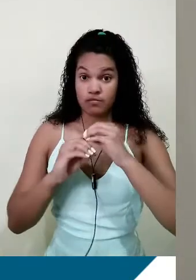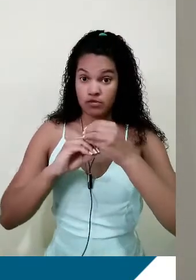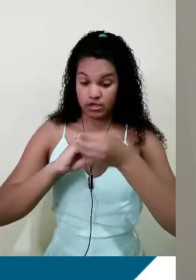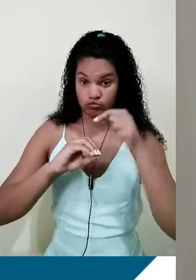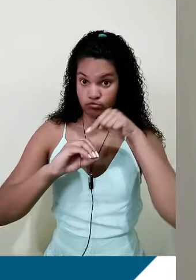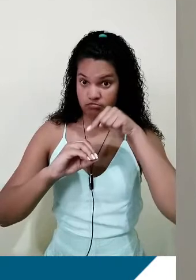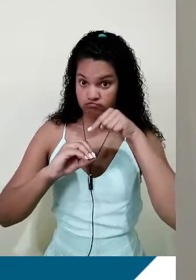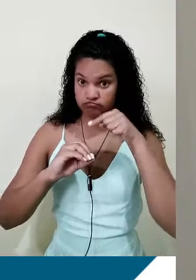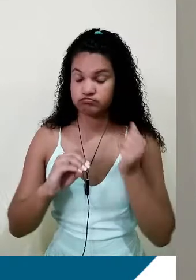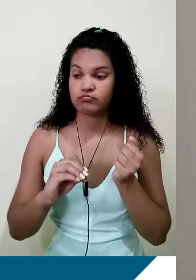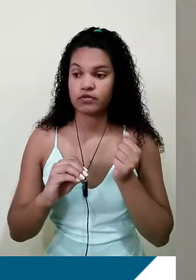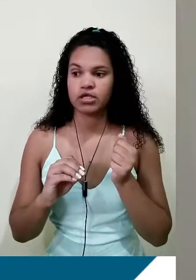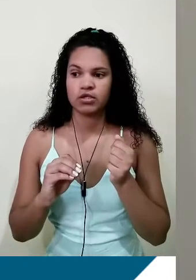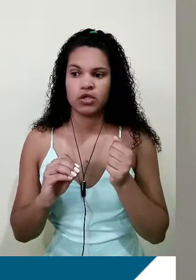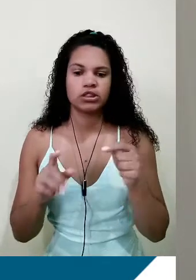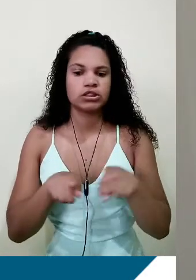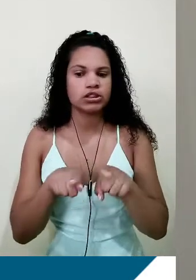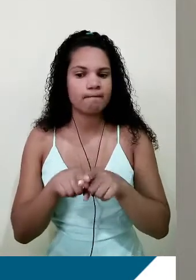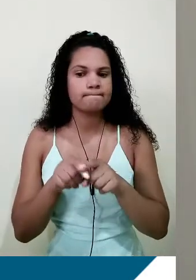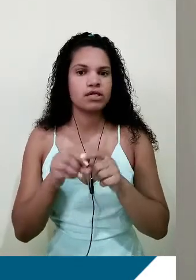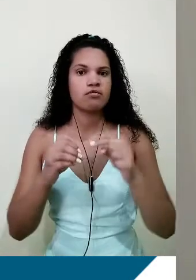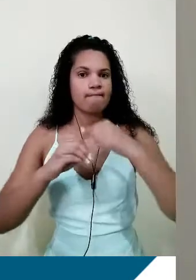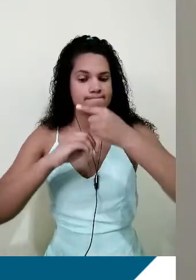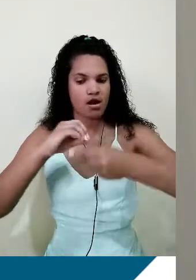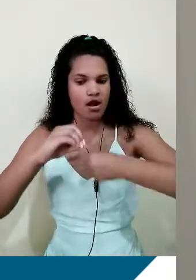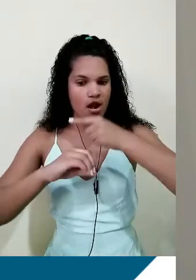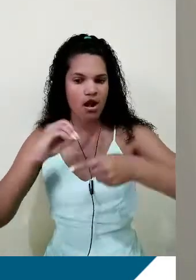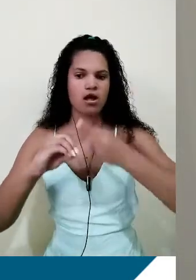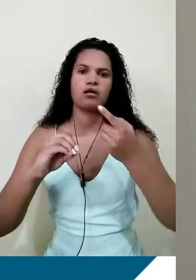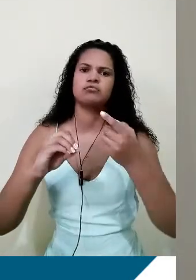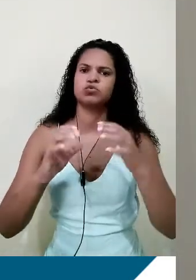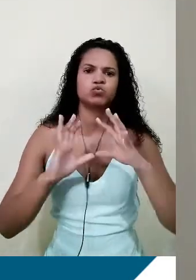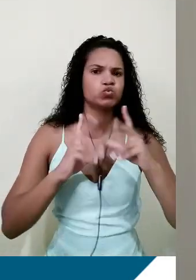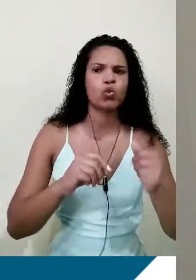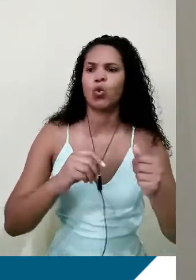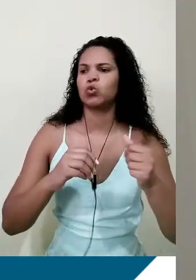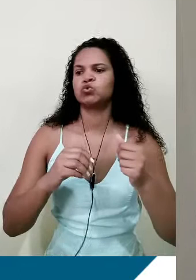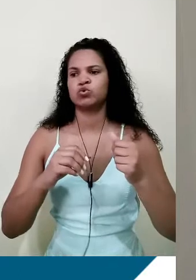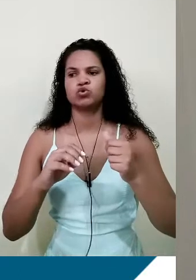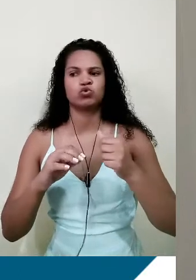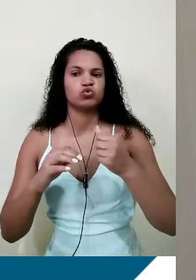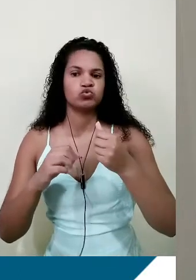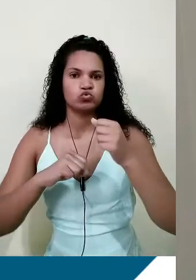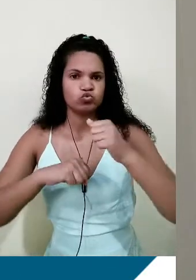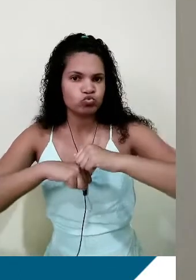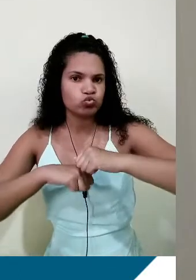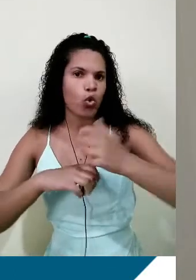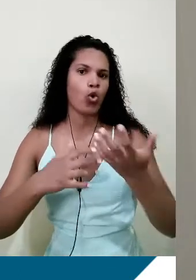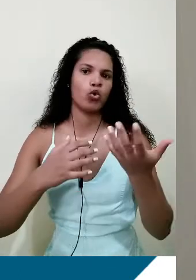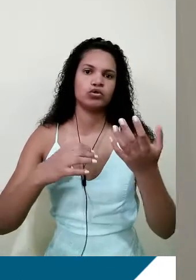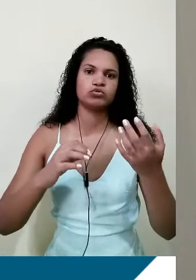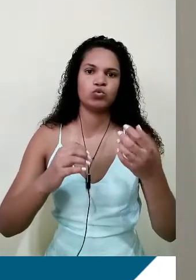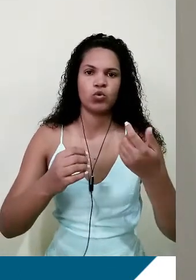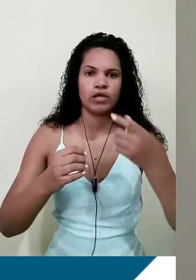os compostos, de modo geral, os sólidos, líquidos e gases, dentro deles tem